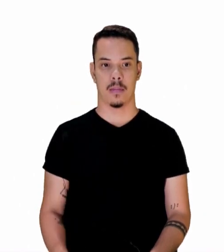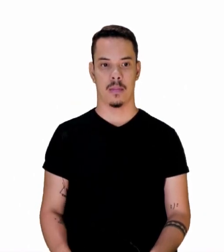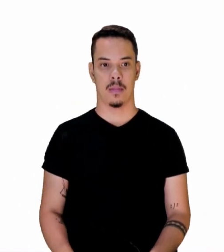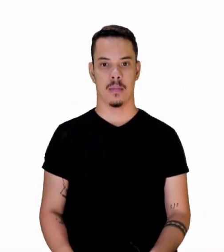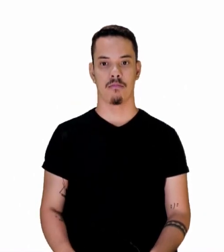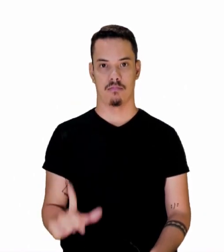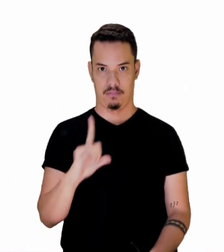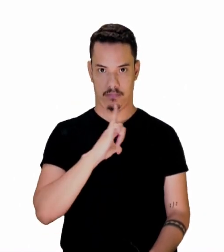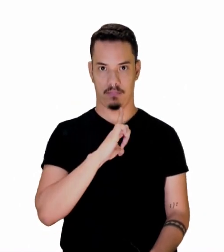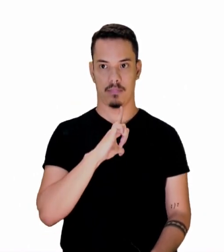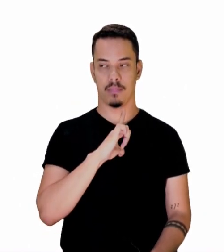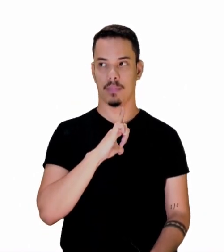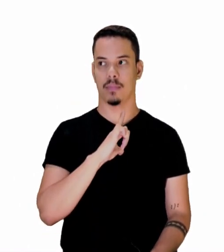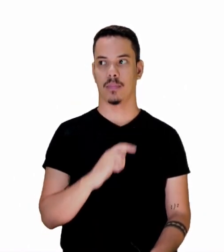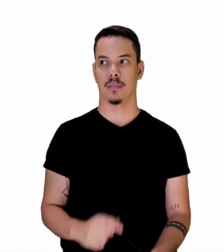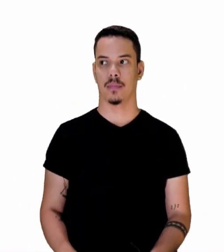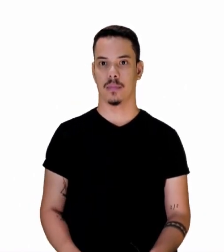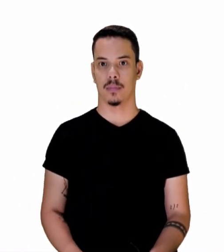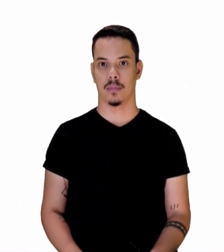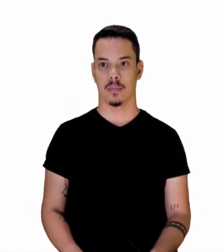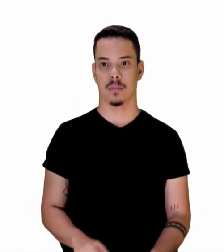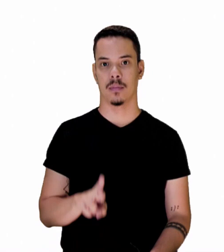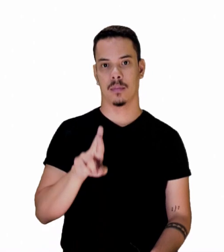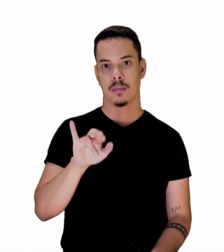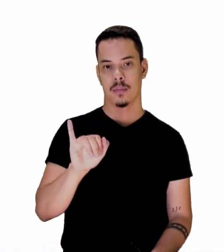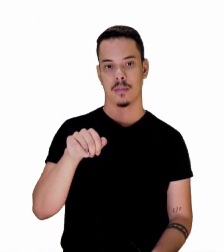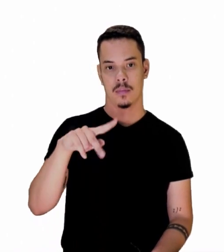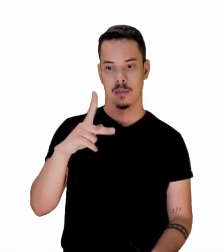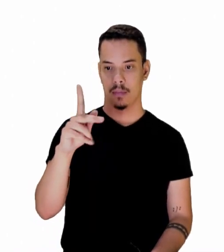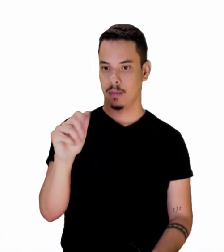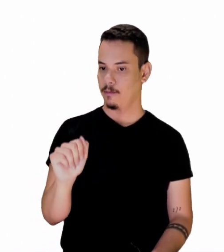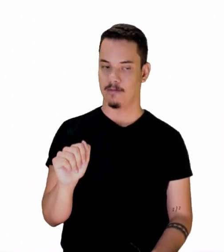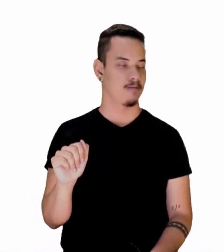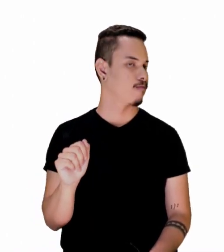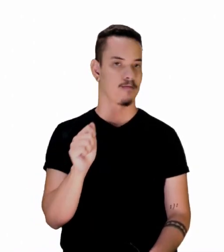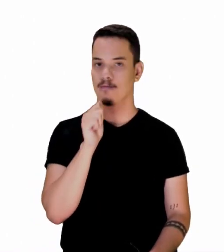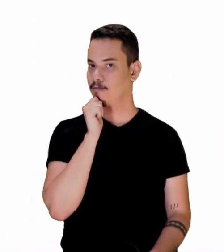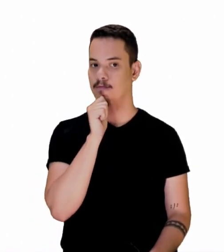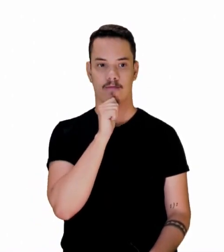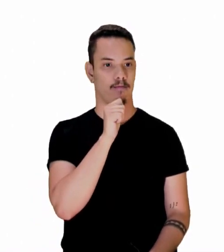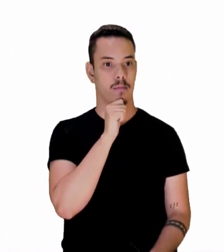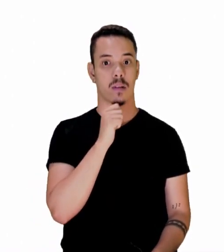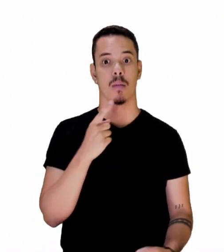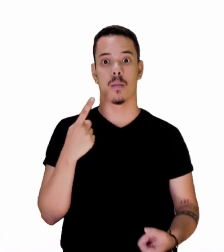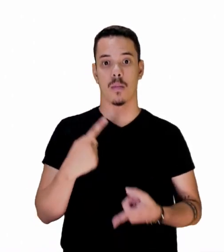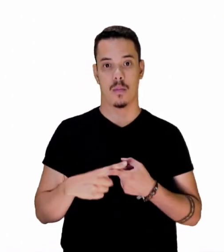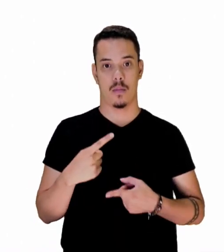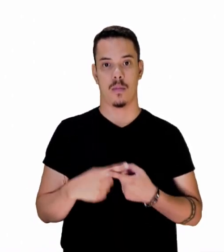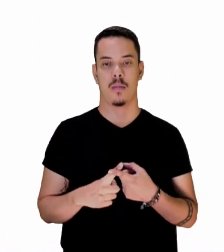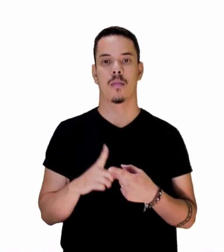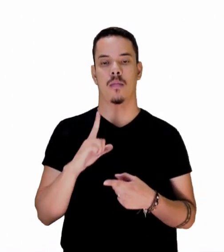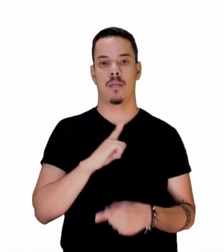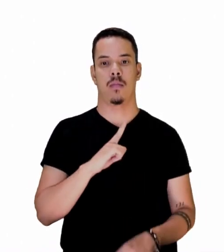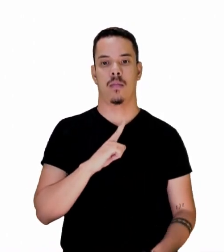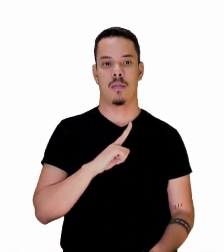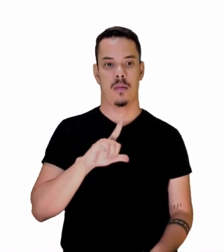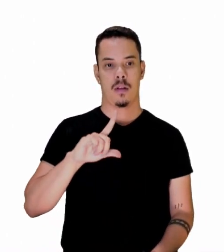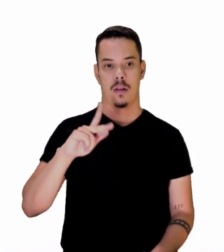será acentuado, mas no caso de rainha não será acentuado. Por quê? Logo em seguida vem o